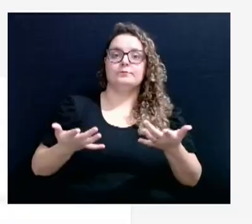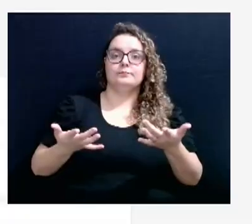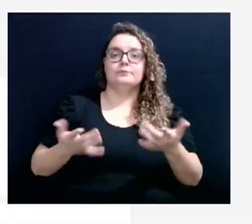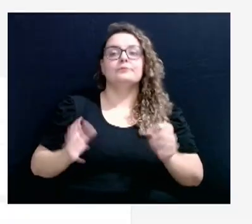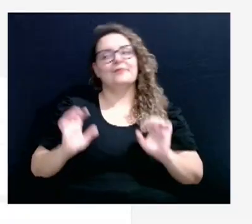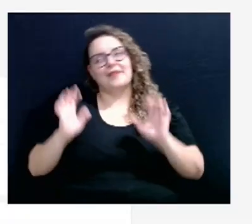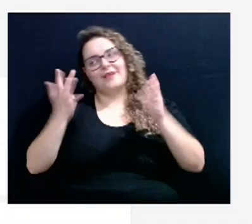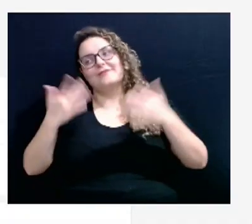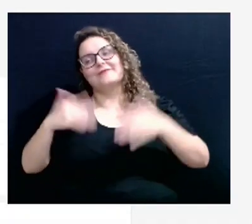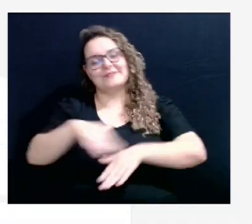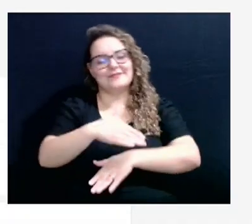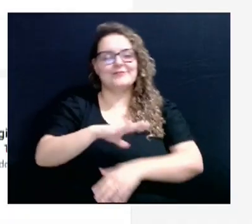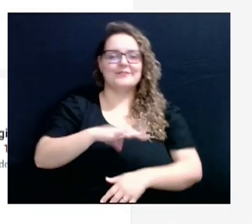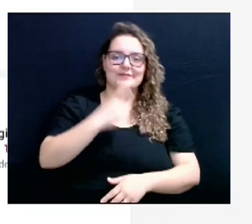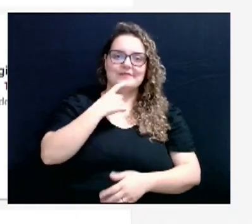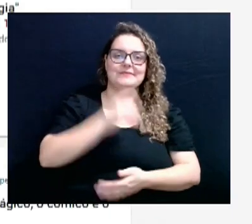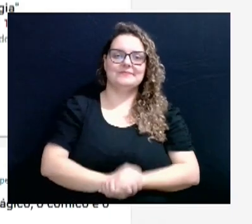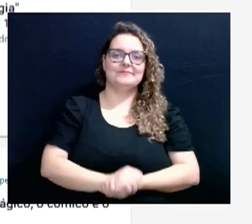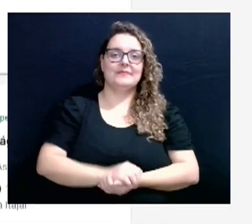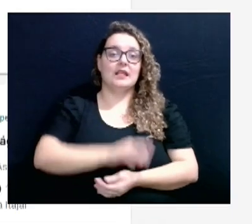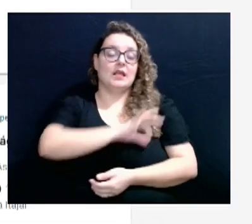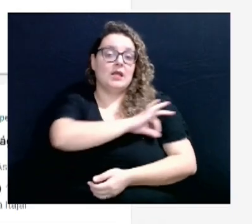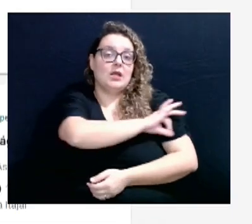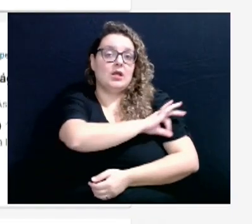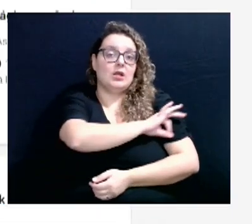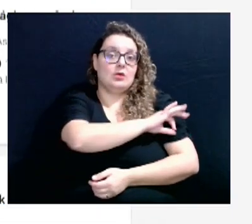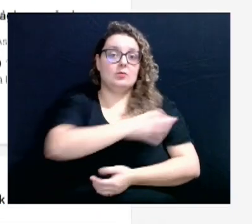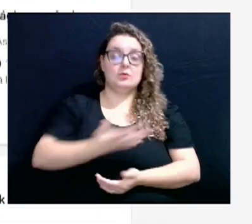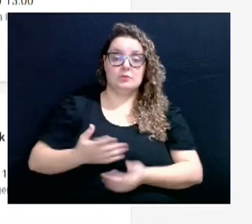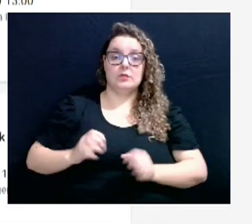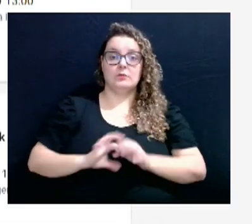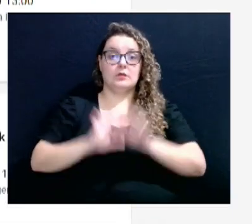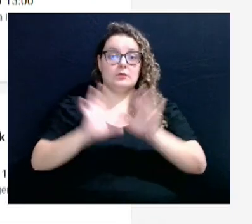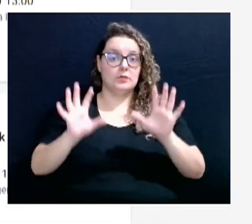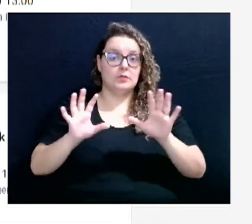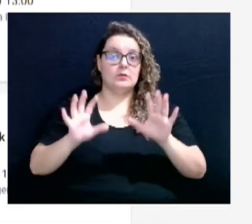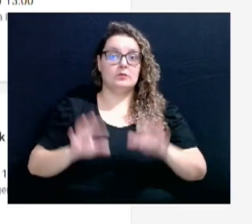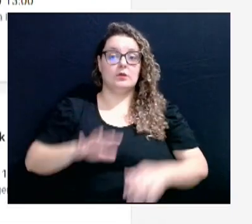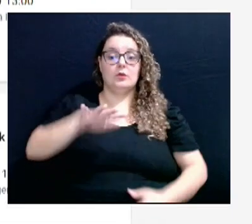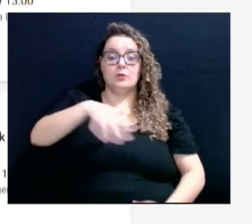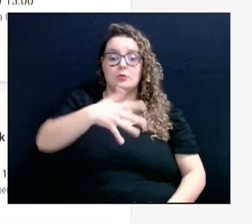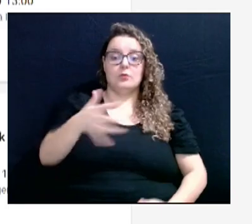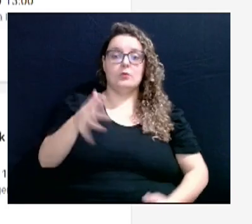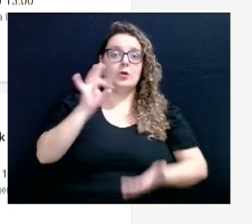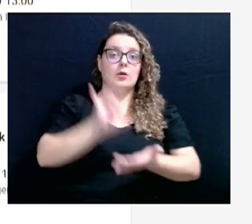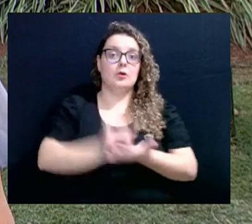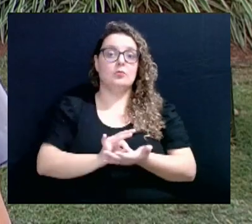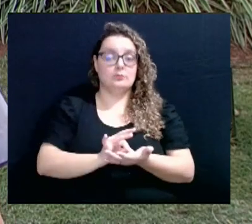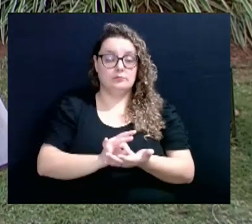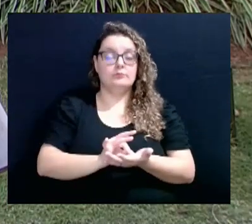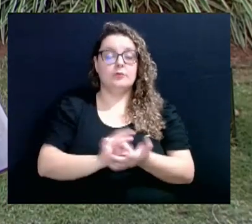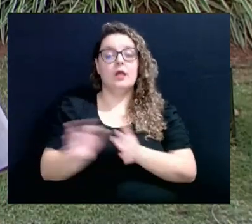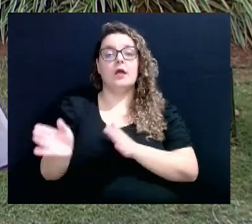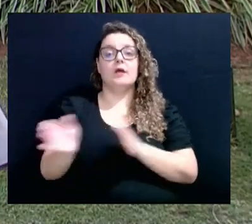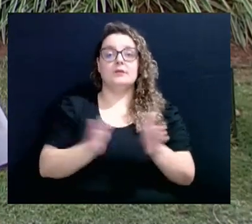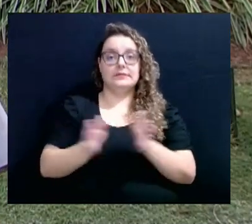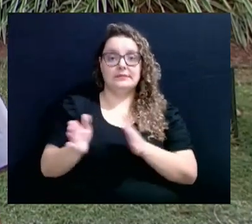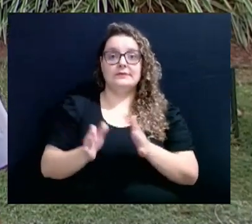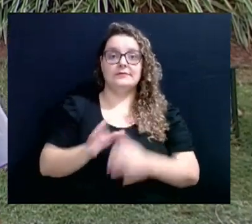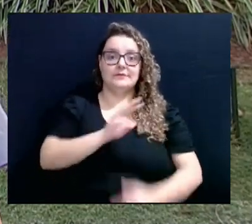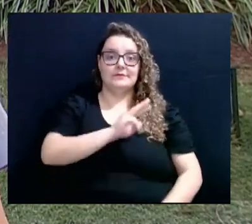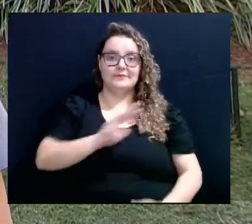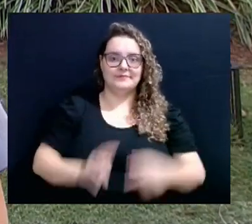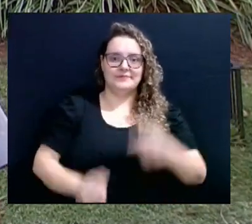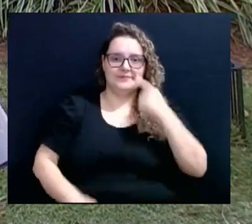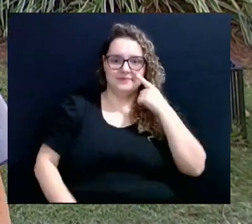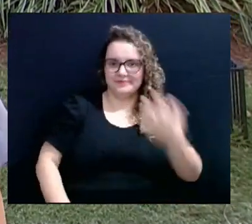Campinas. A Prefeitura disponibilizou o calendário de eventos oficial acessível no site. Com o endereço que tem aqui na